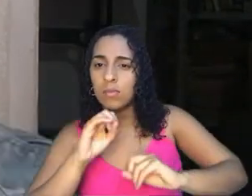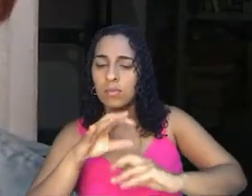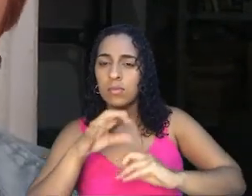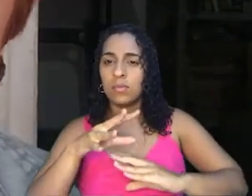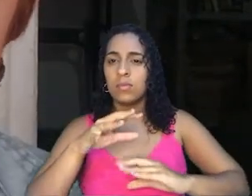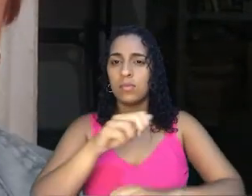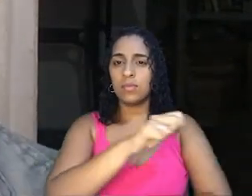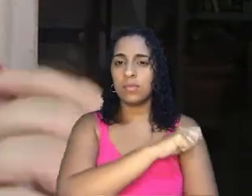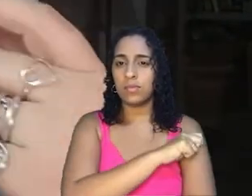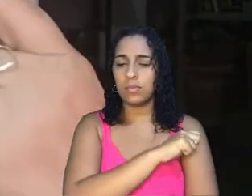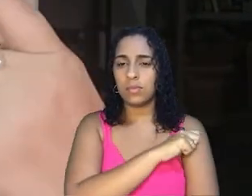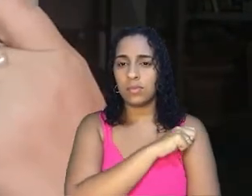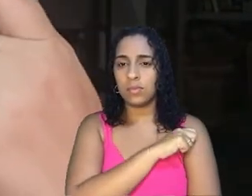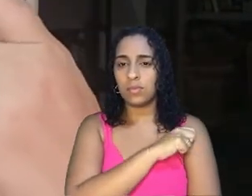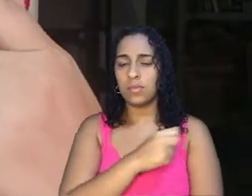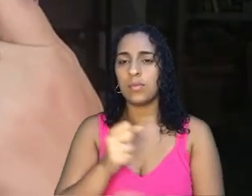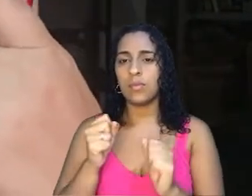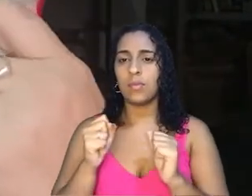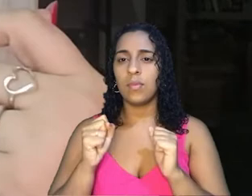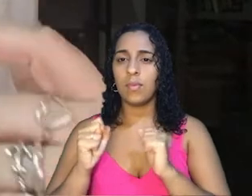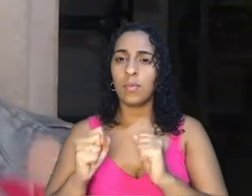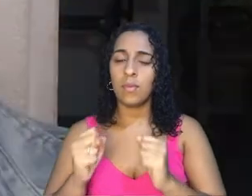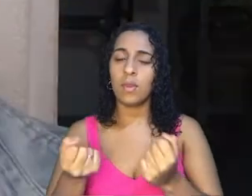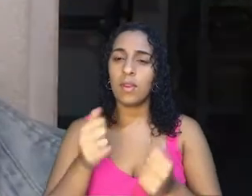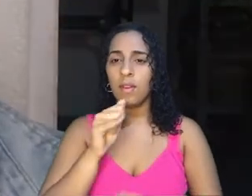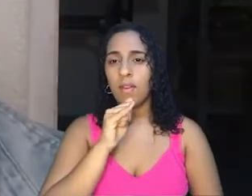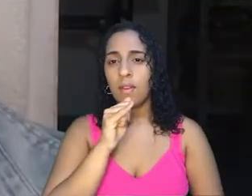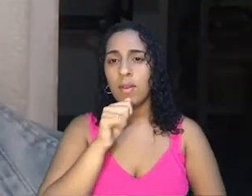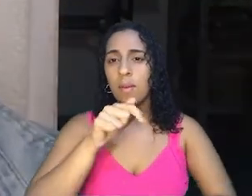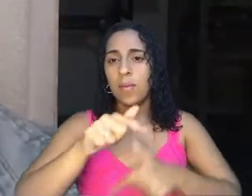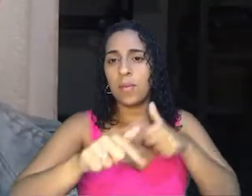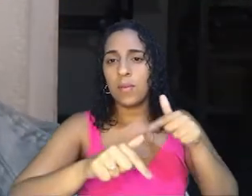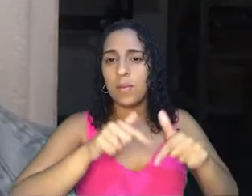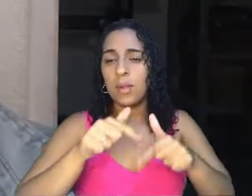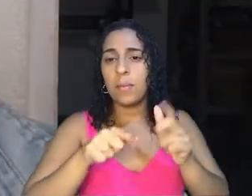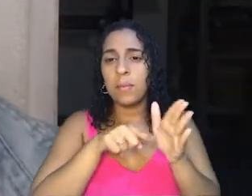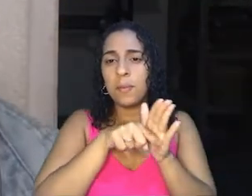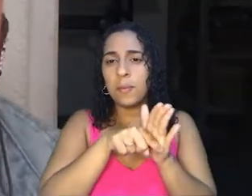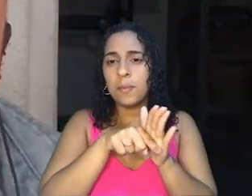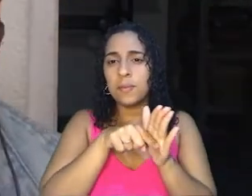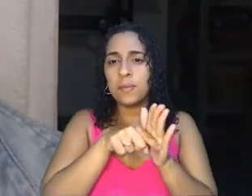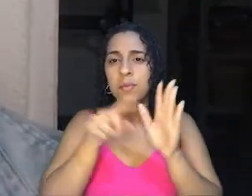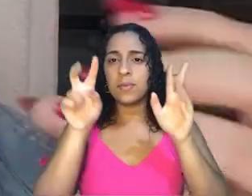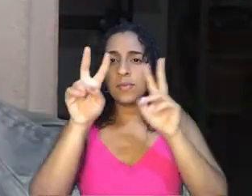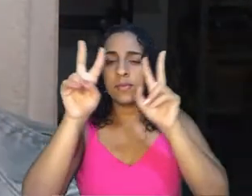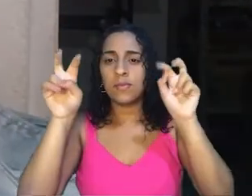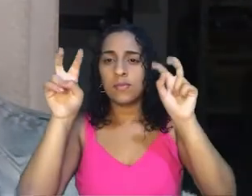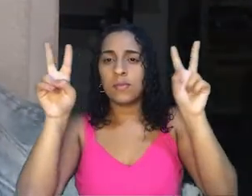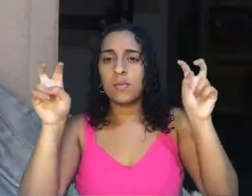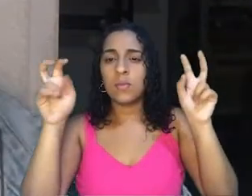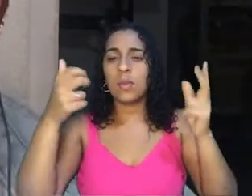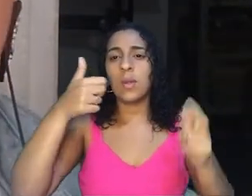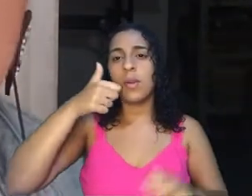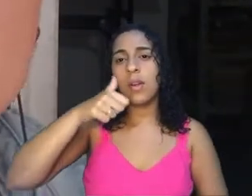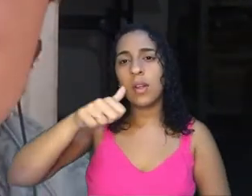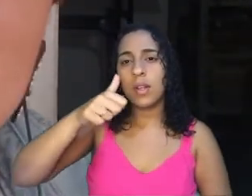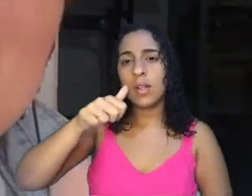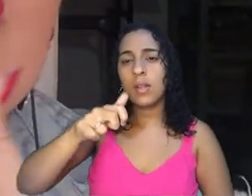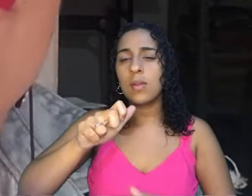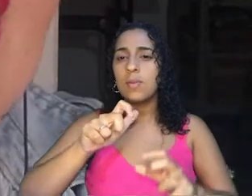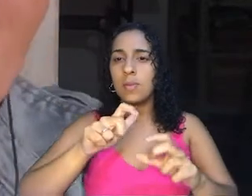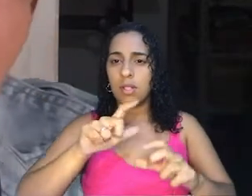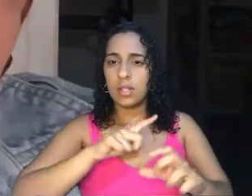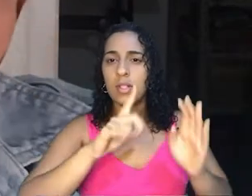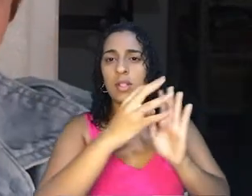operacionalize com eles né E aí eles podem fazer por exemplo um trabalho de pesquisa sobre o